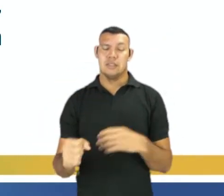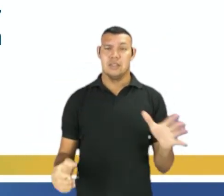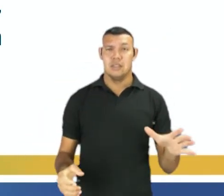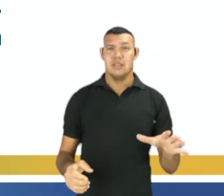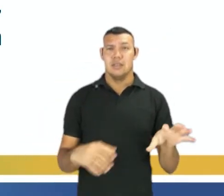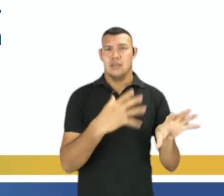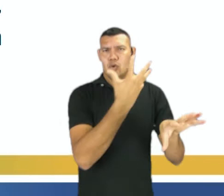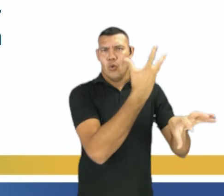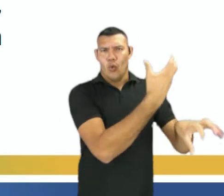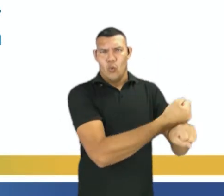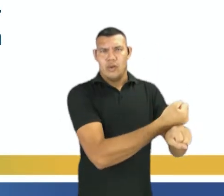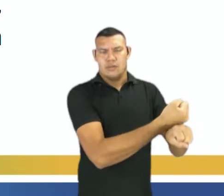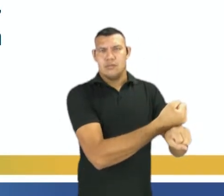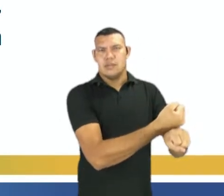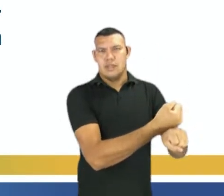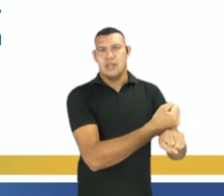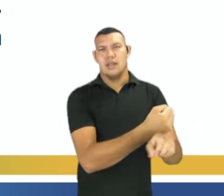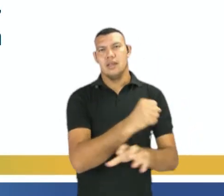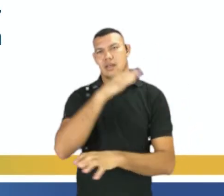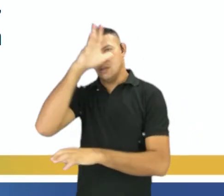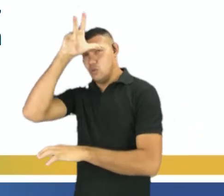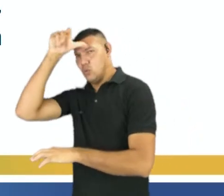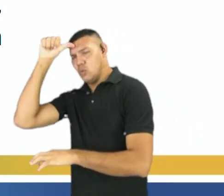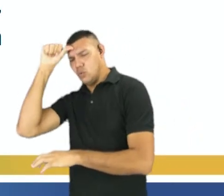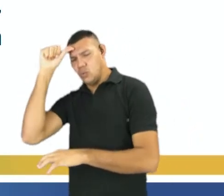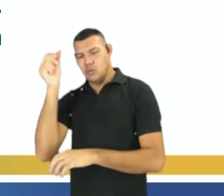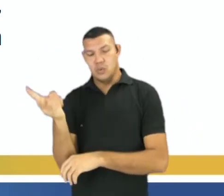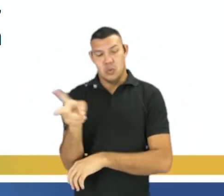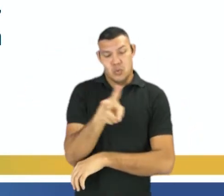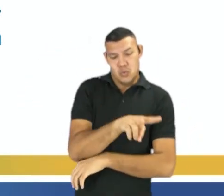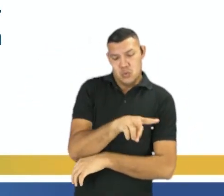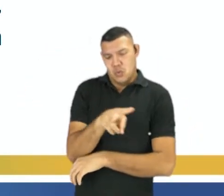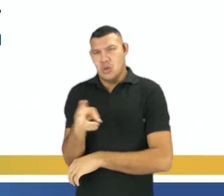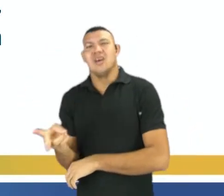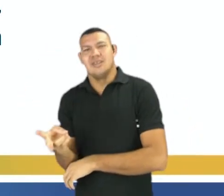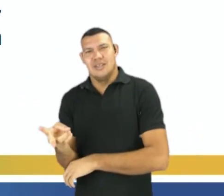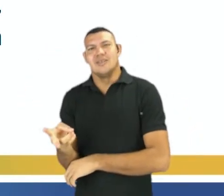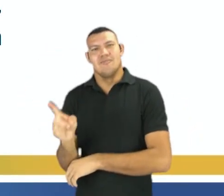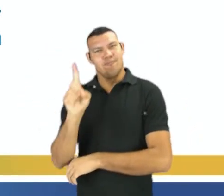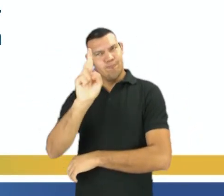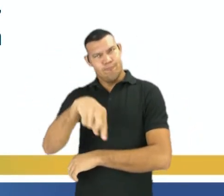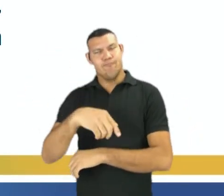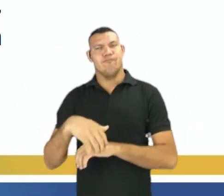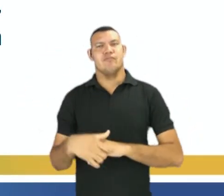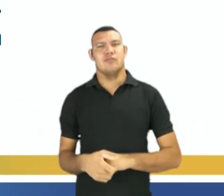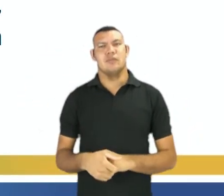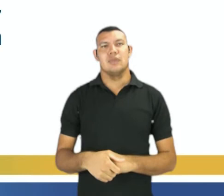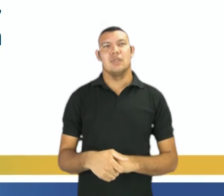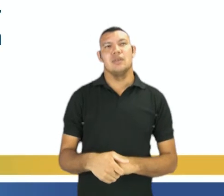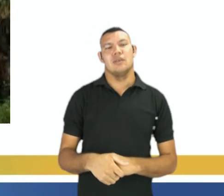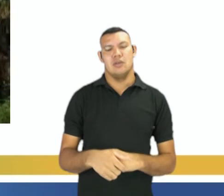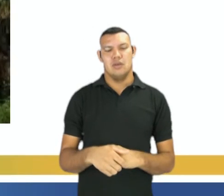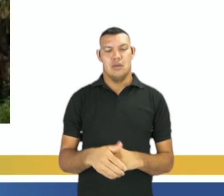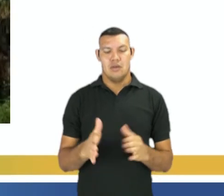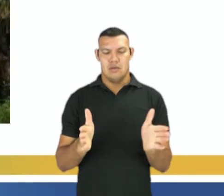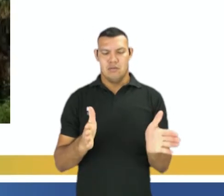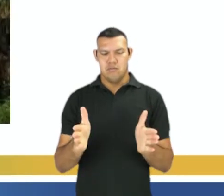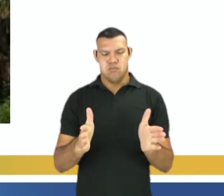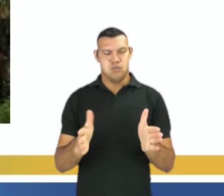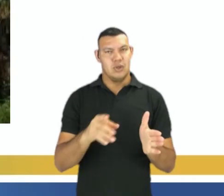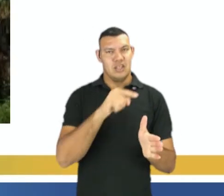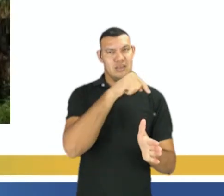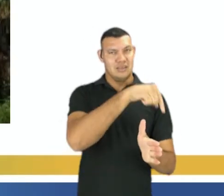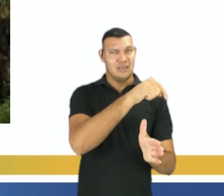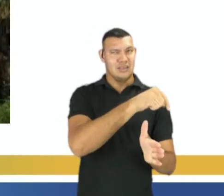Caatinga e a vegetação da Amazônia, nessa faixa de transição entre uma mata e outra, né? E é na Mata dos Cocais, né, como